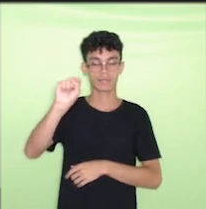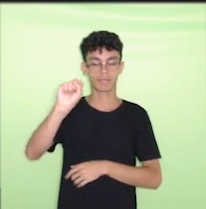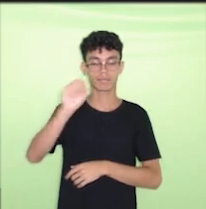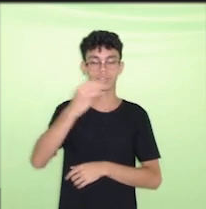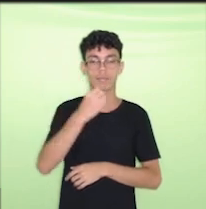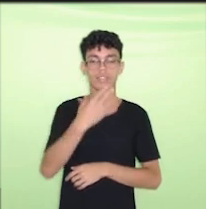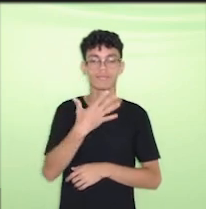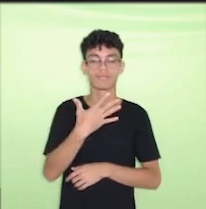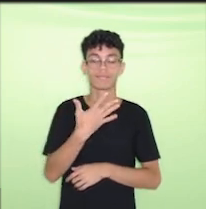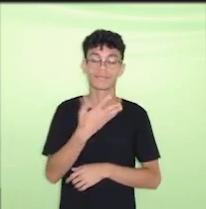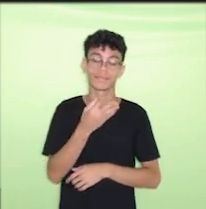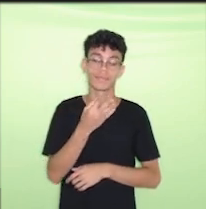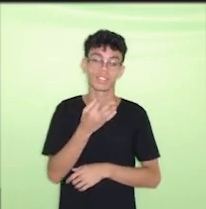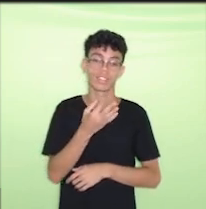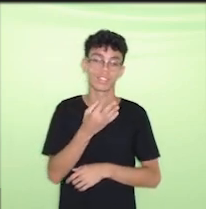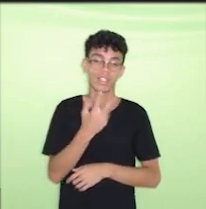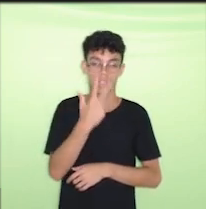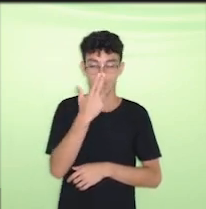Bom, eu acho que